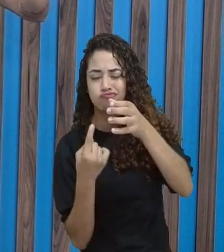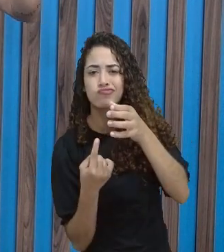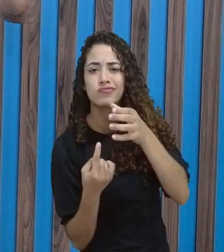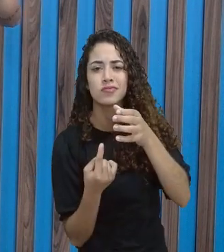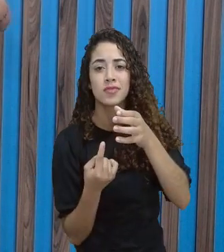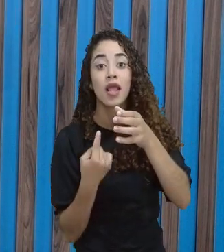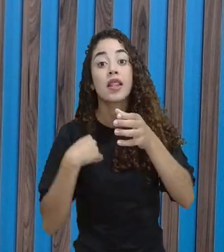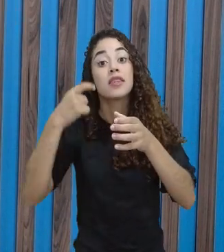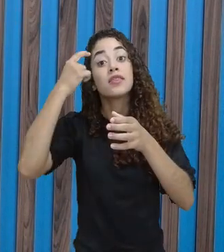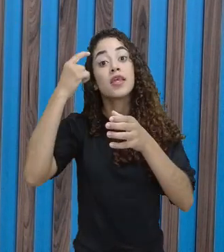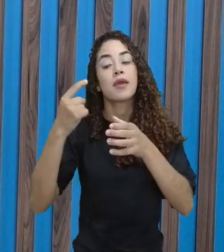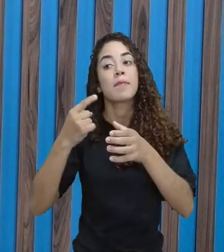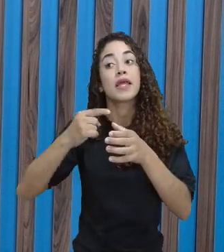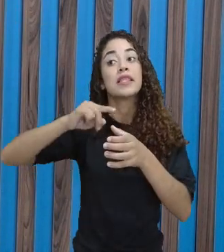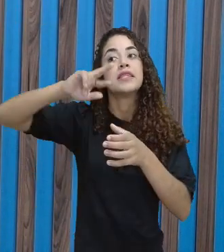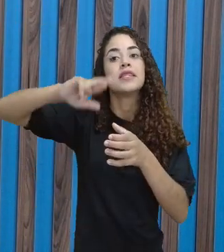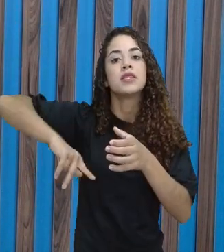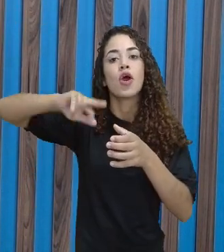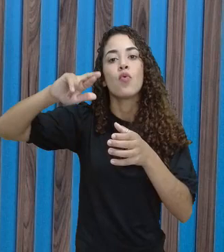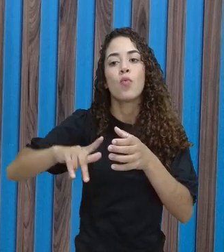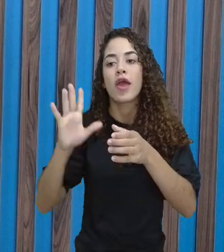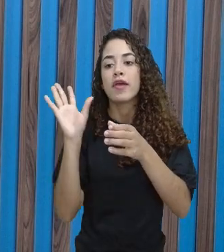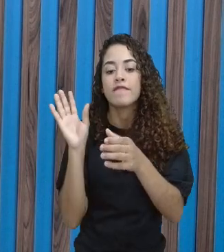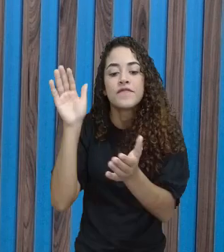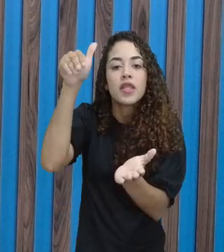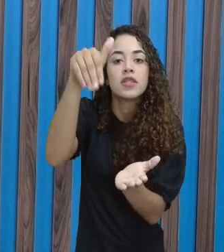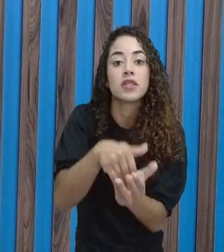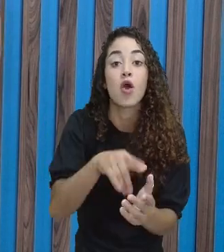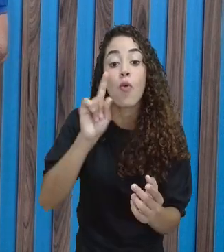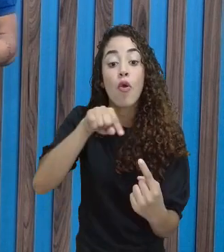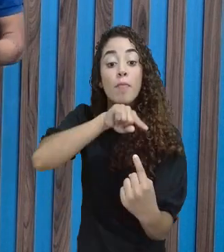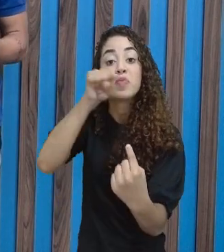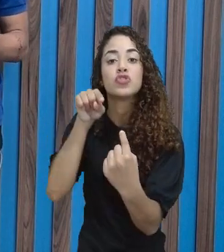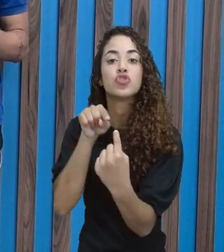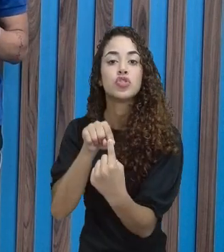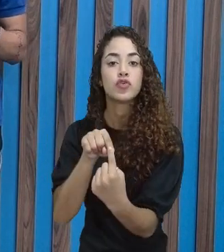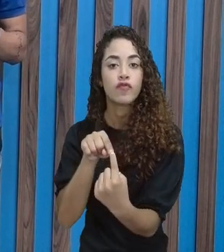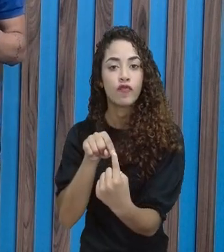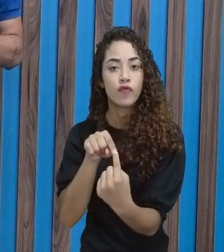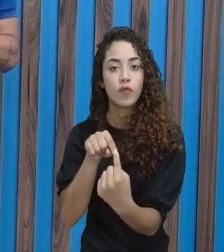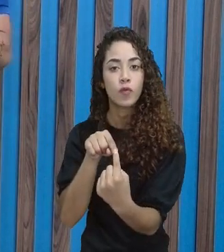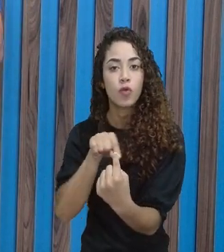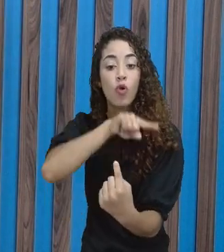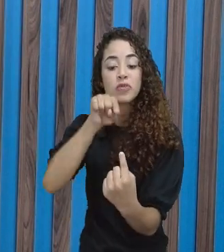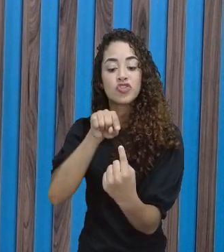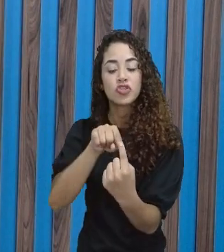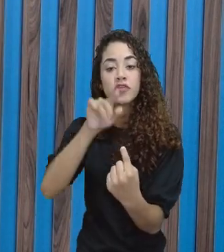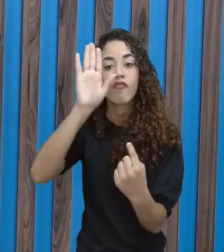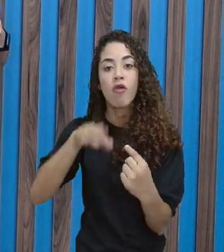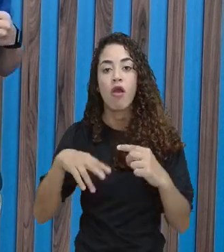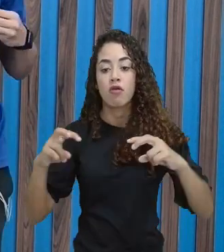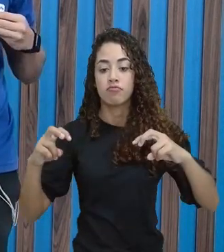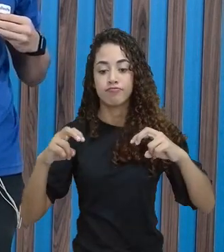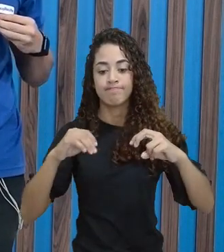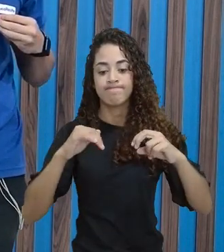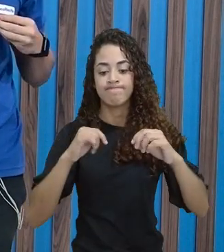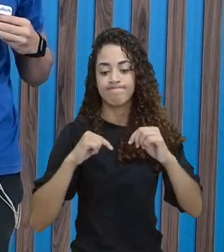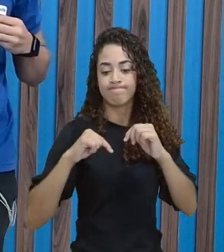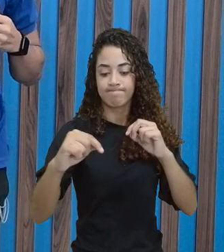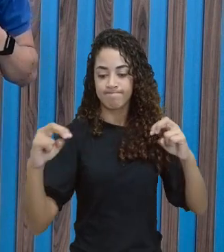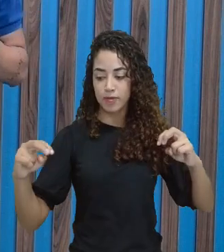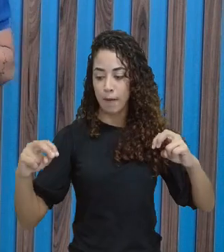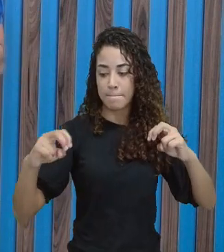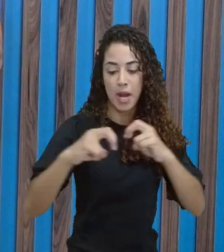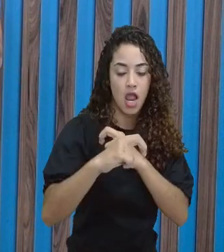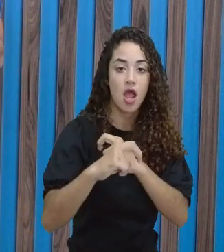que não é o ato final, é o objetivo, que é ali invadir a área